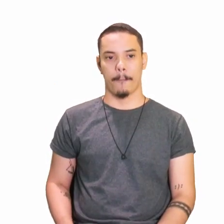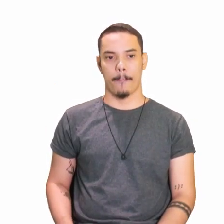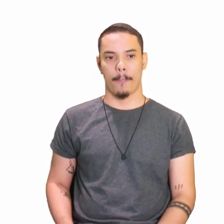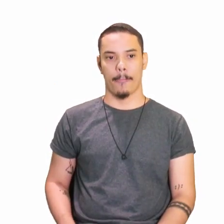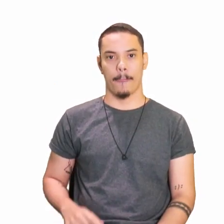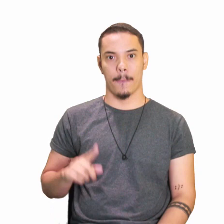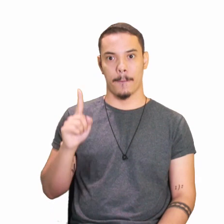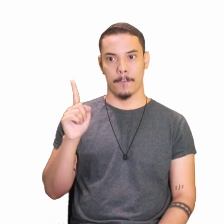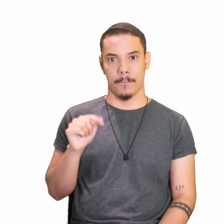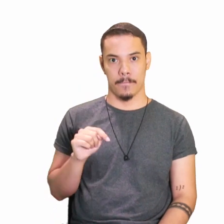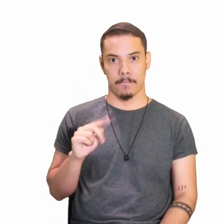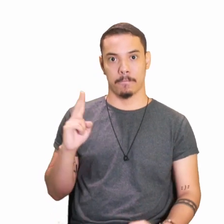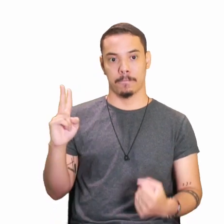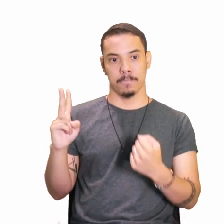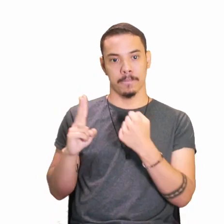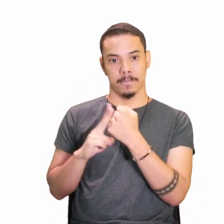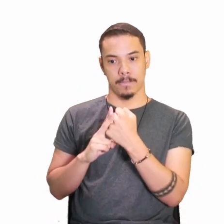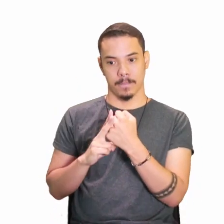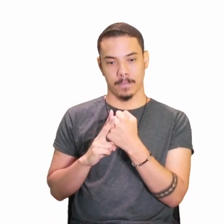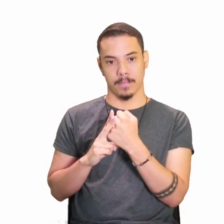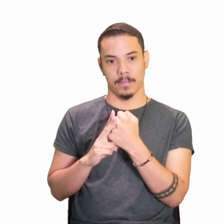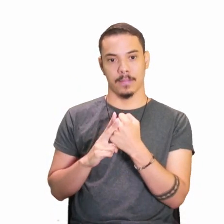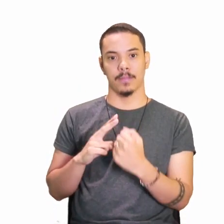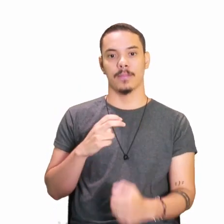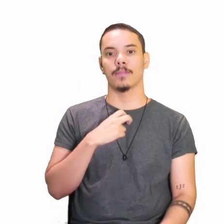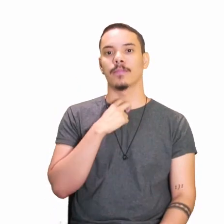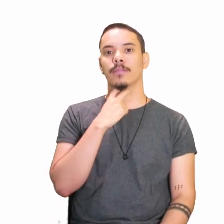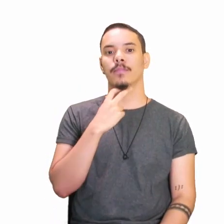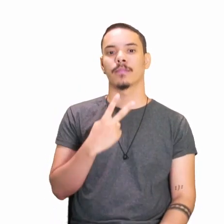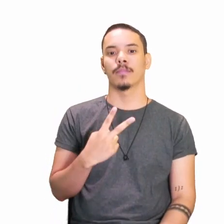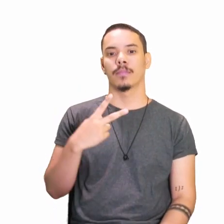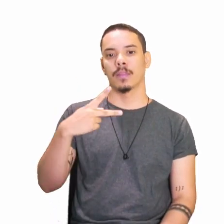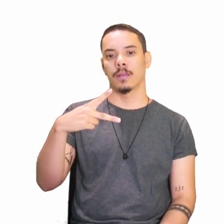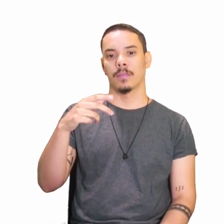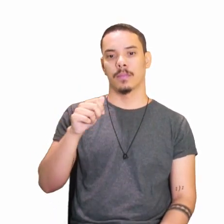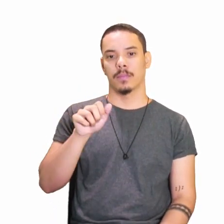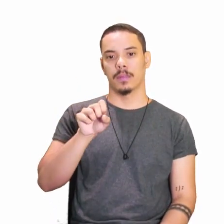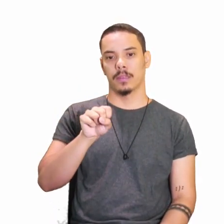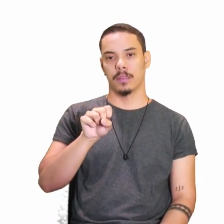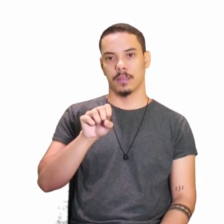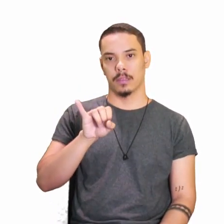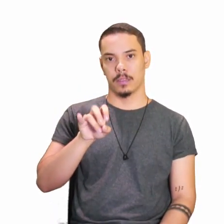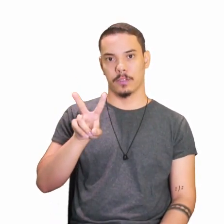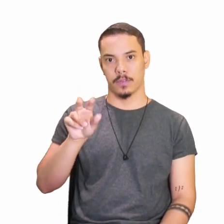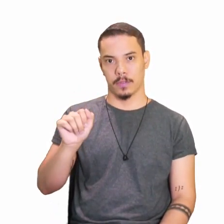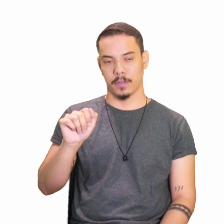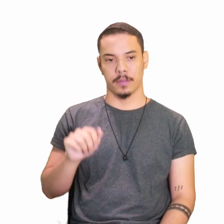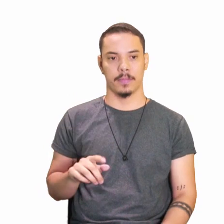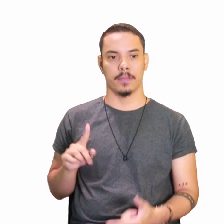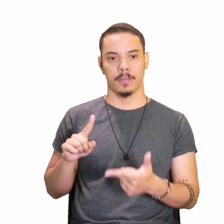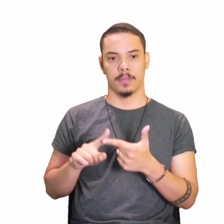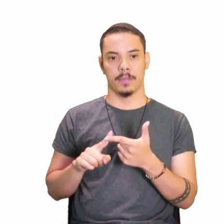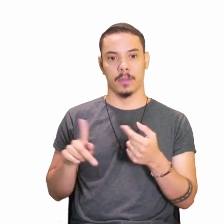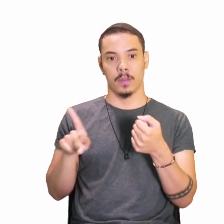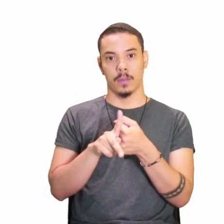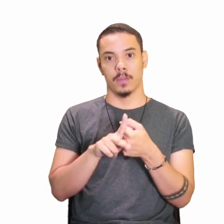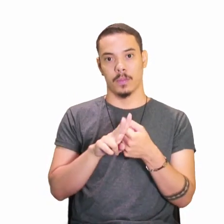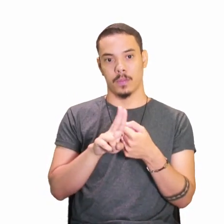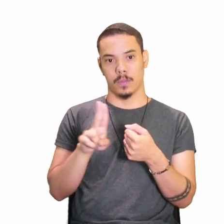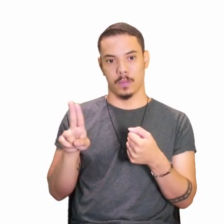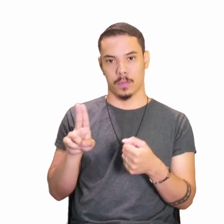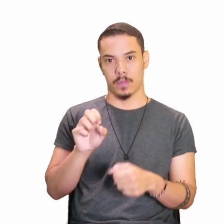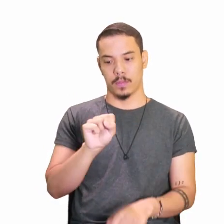trata-se de verbo na voz passiva 2 o pronome